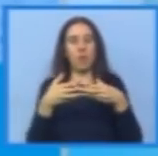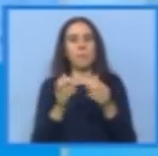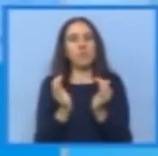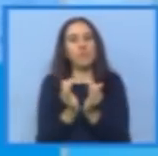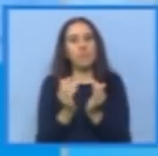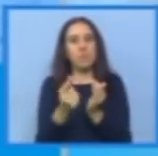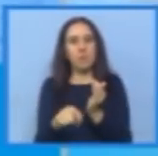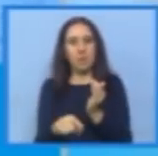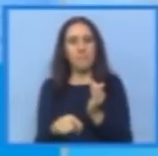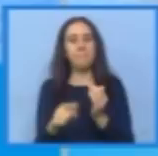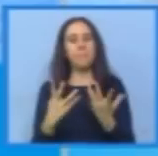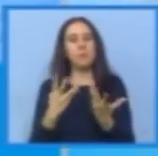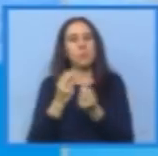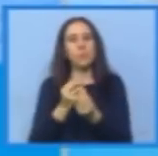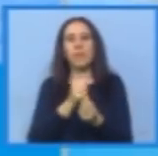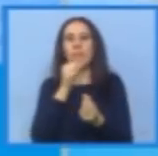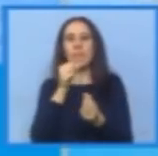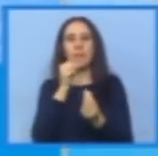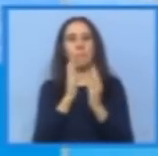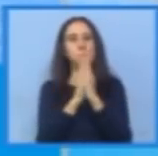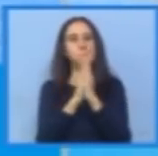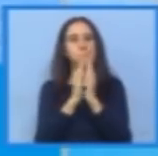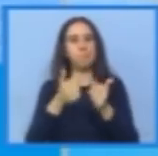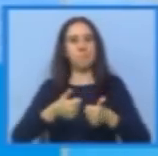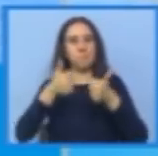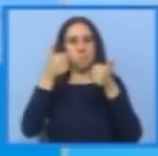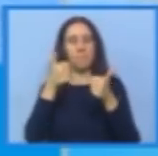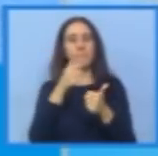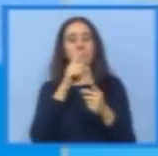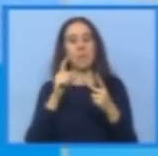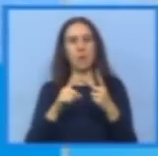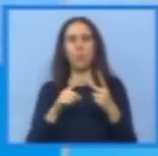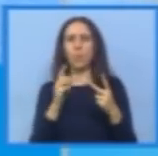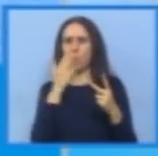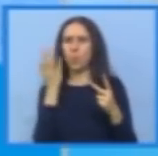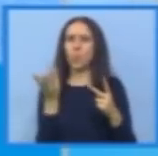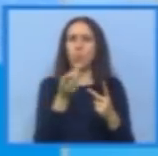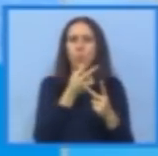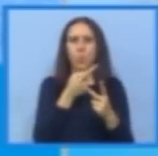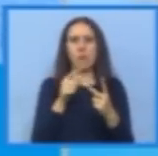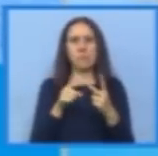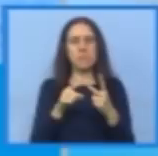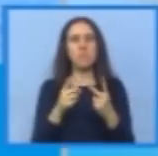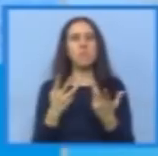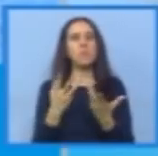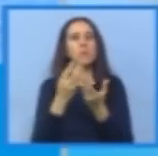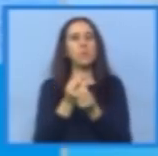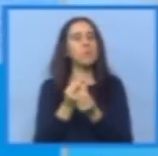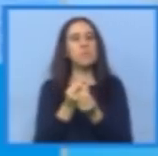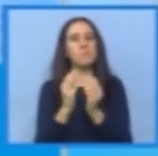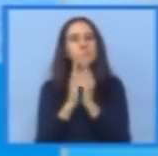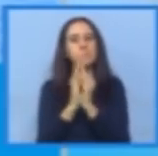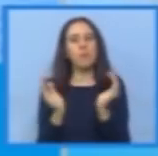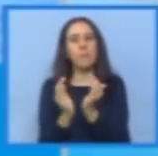pequenina, que se junta normalmente na igreja paroquial. Uma bastante significativa que se junta na Capela